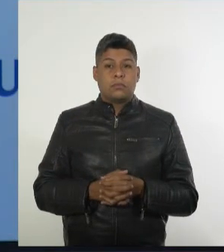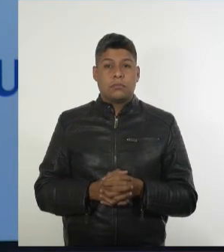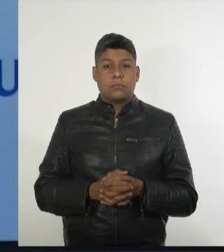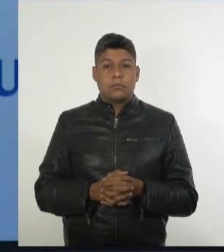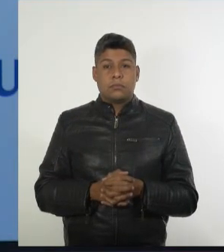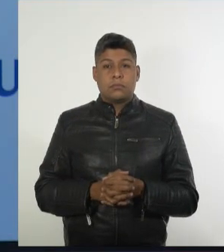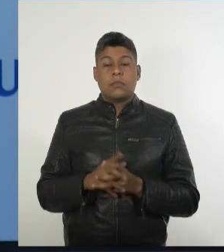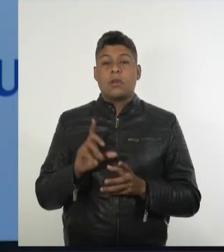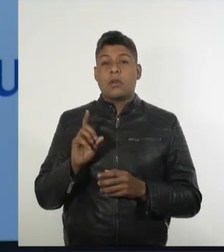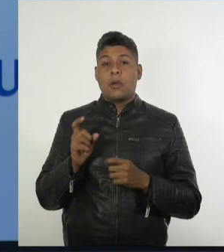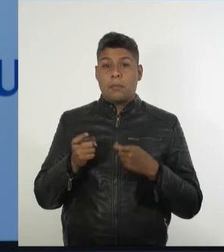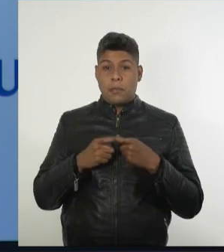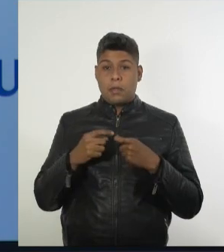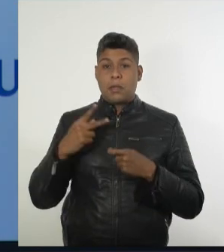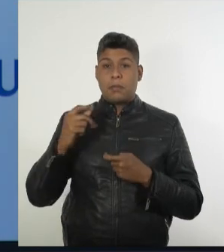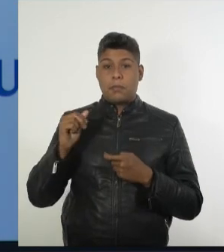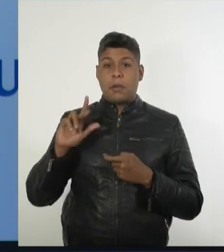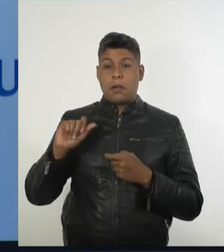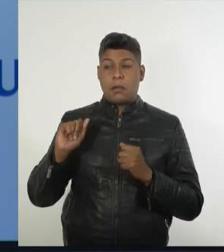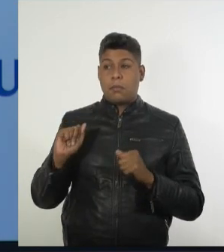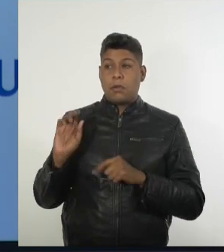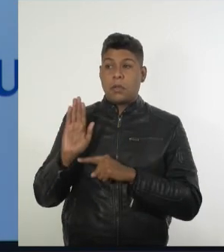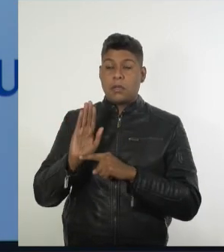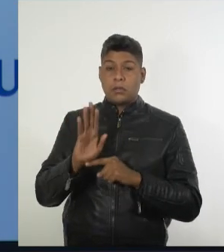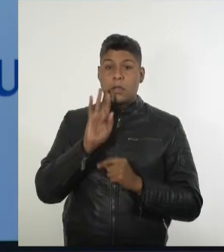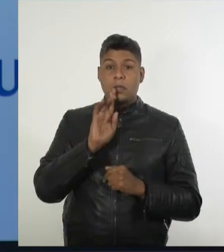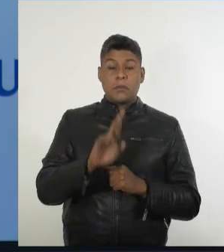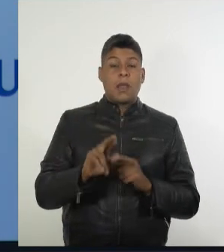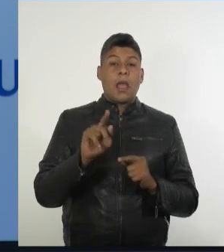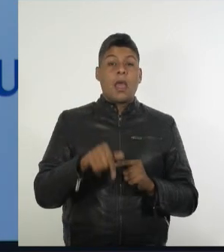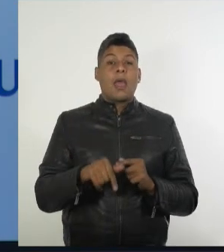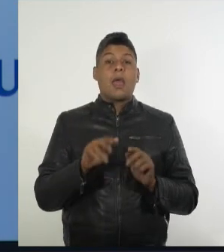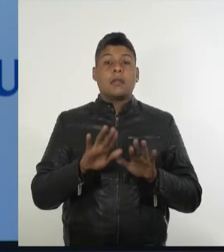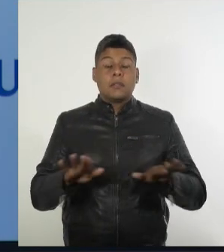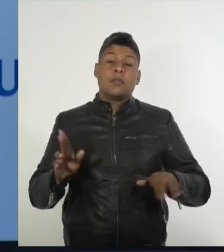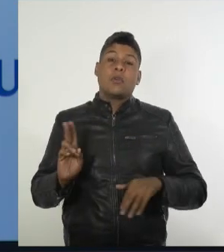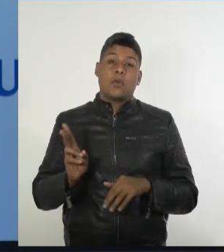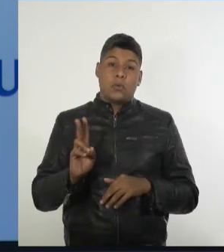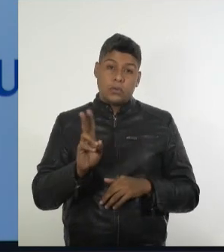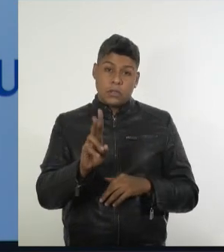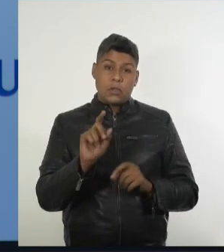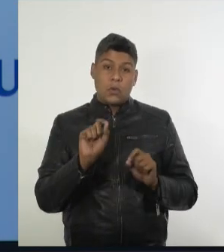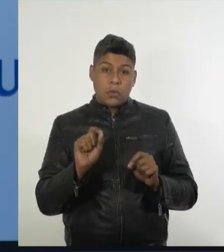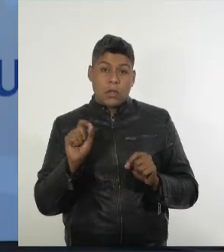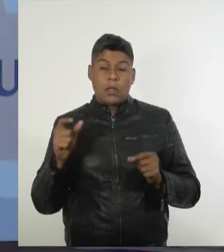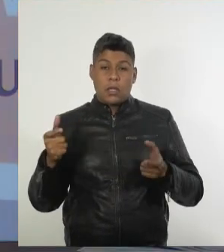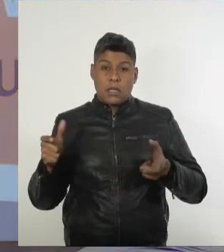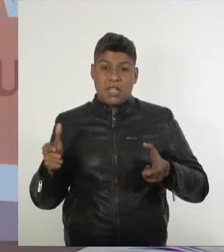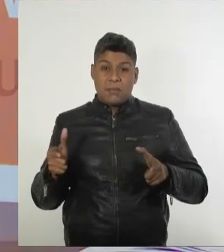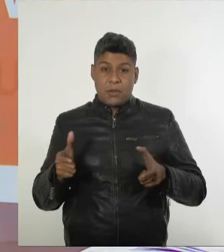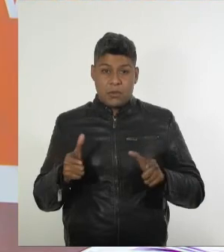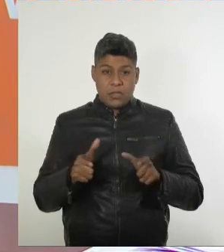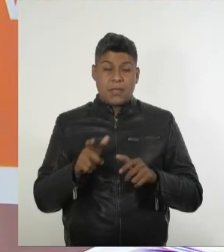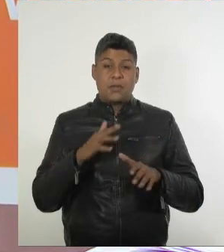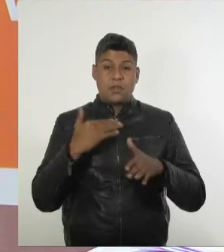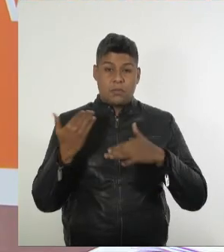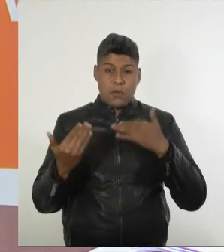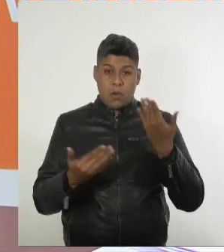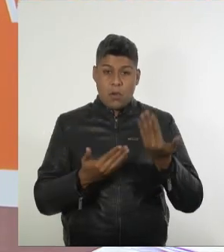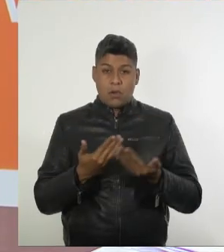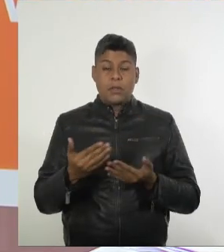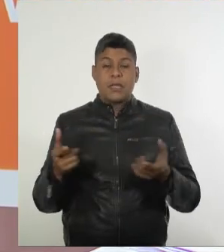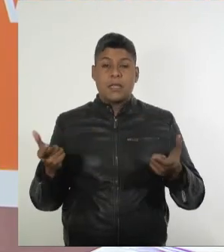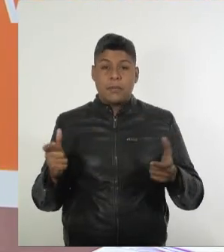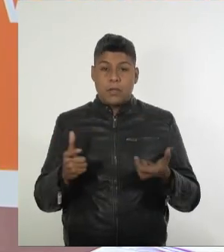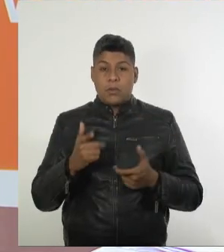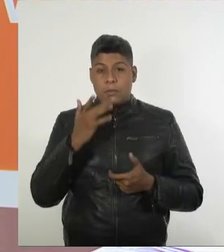Bom, acho que a doutora Paula pode nos ajudar a responder também, mas é exatamente isso. Nós continuamos com o processo de queda de óbitos e de